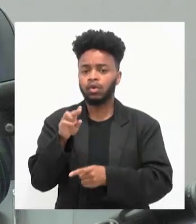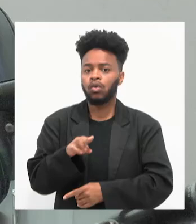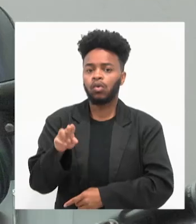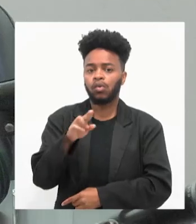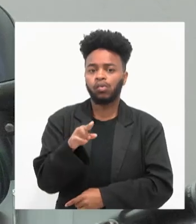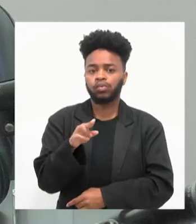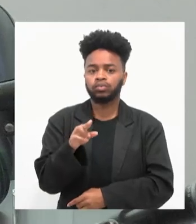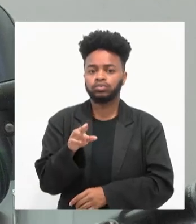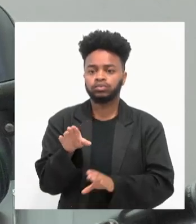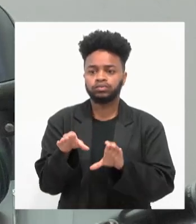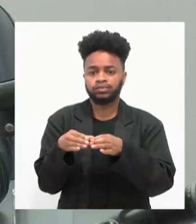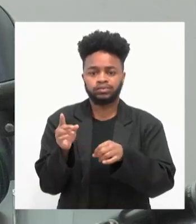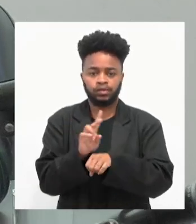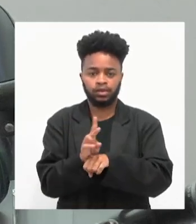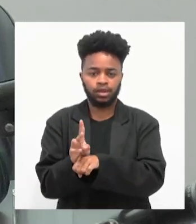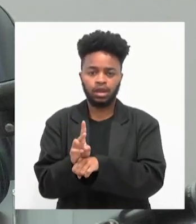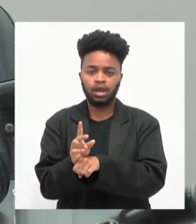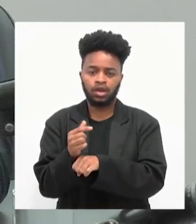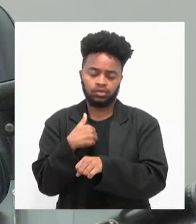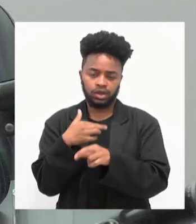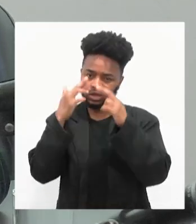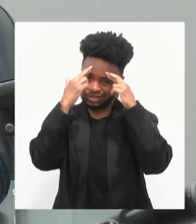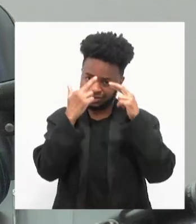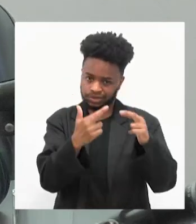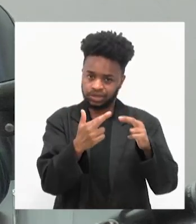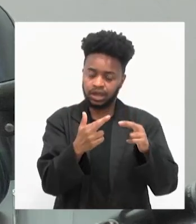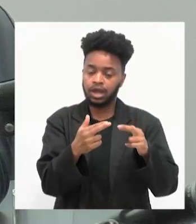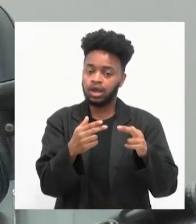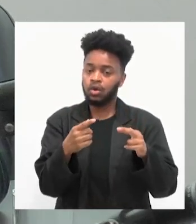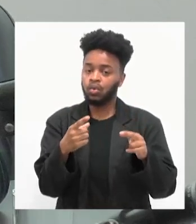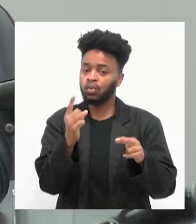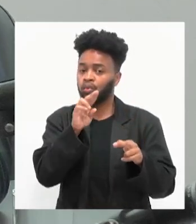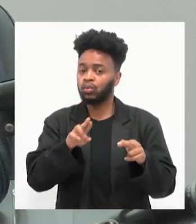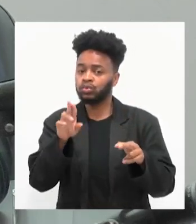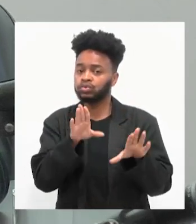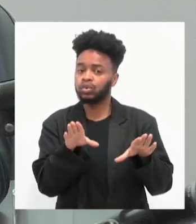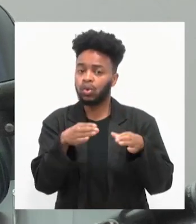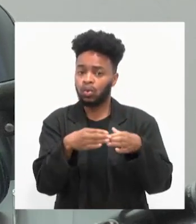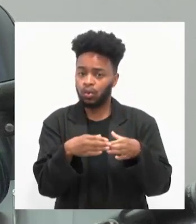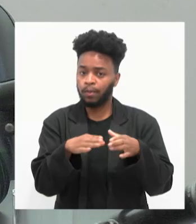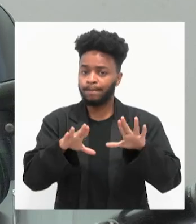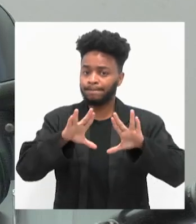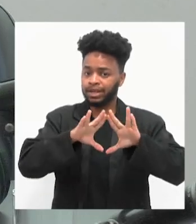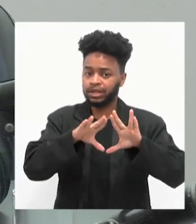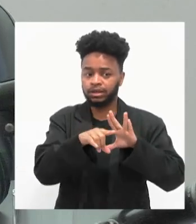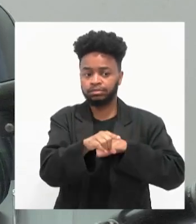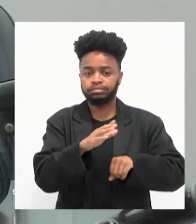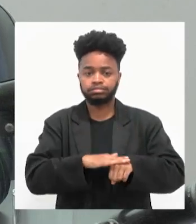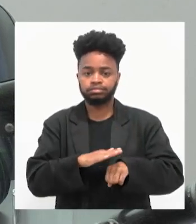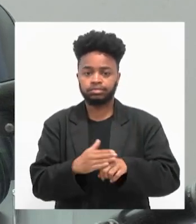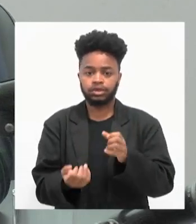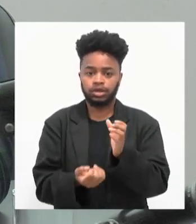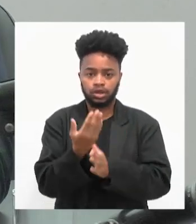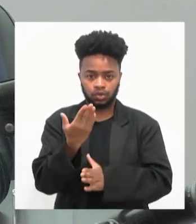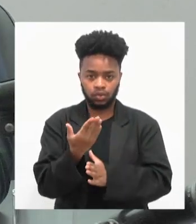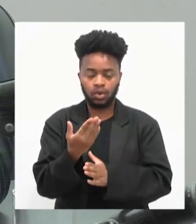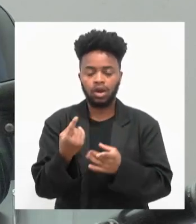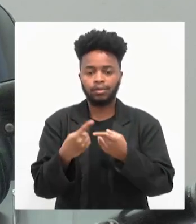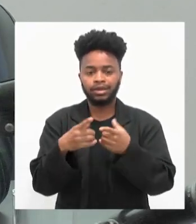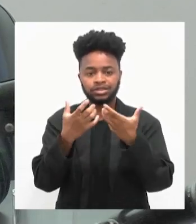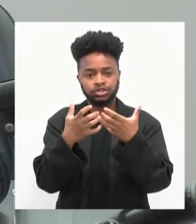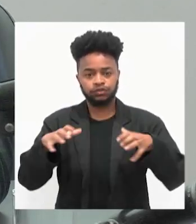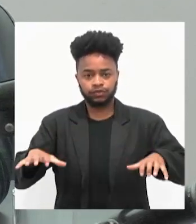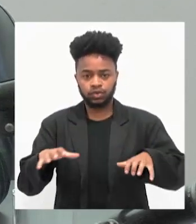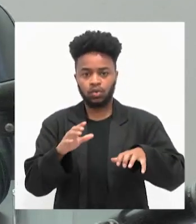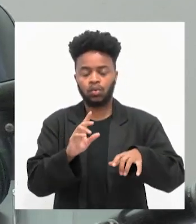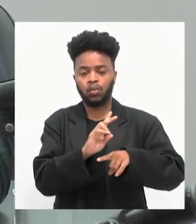açoitar, uma guarda não, que aqui eu vou respeitar a guarda, uma parcela da guarda de uma milícia que ele criou. Rachou a guarda municipal,